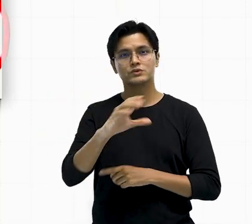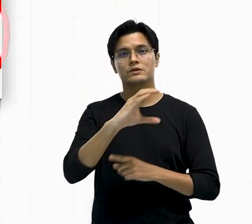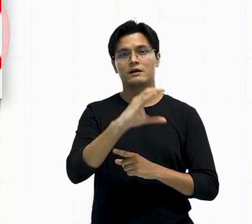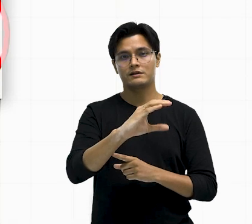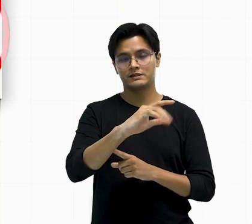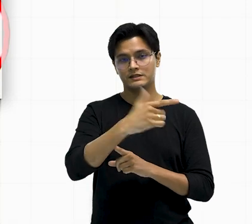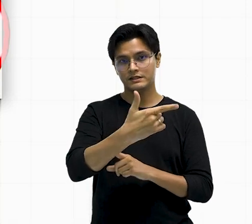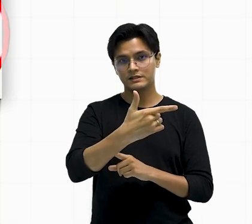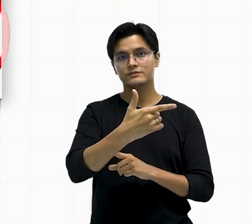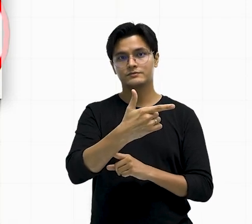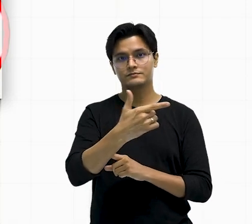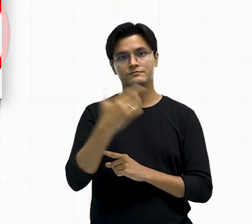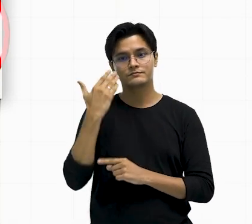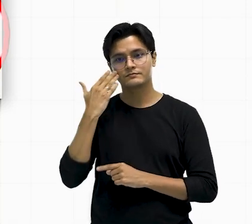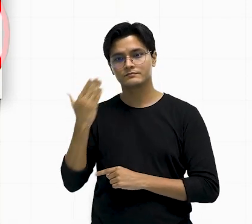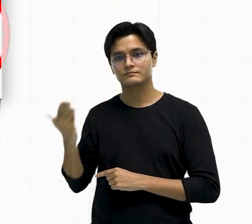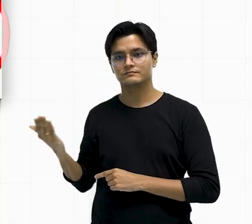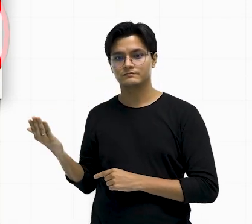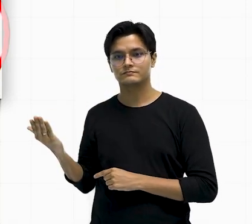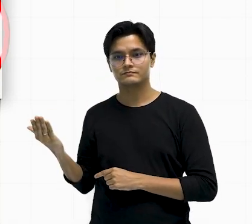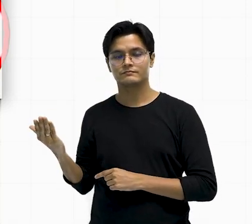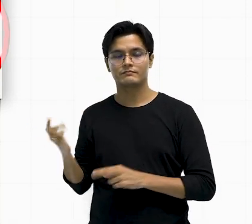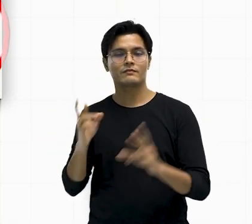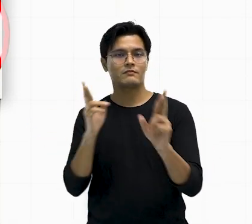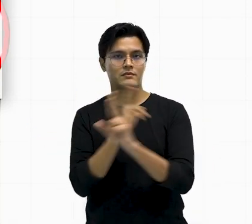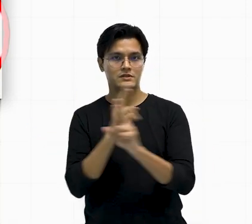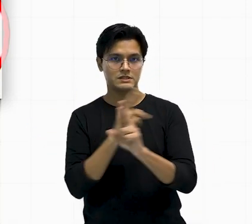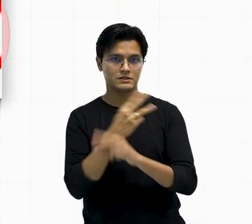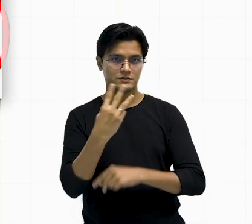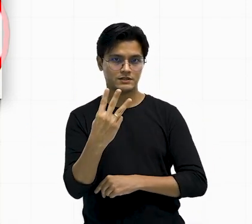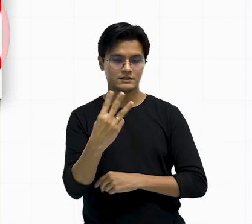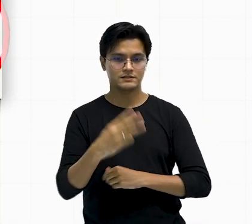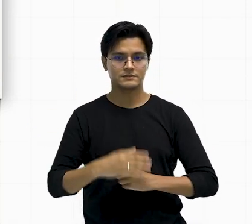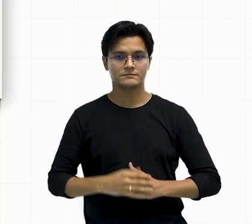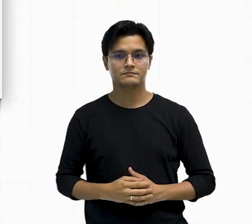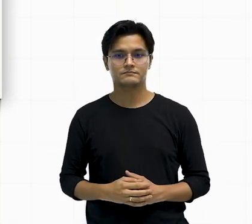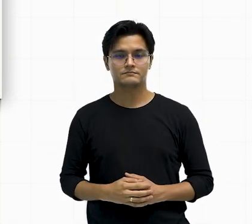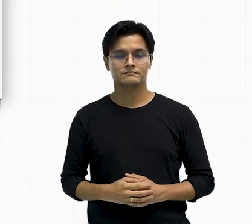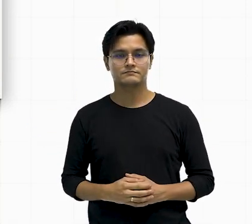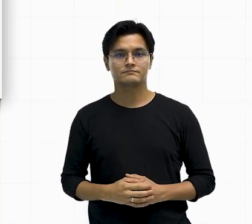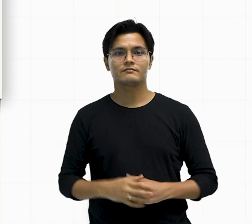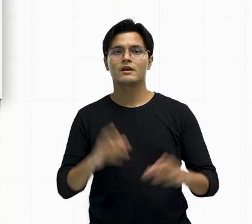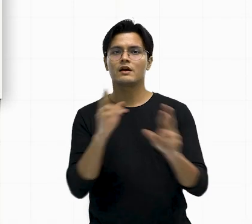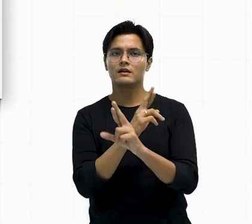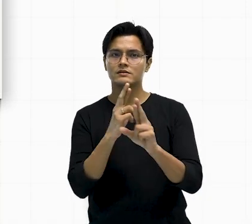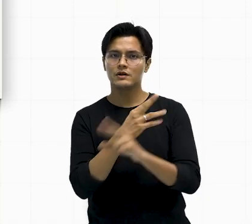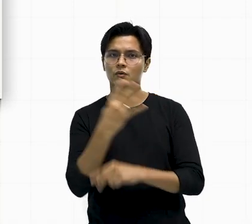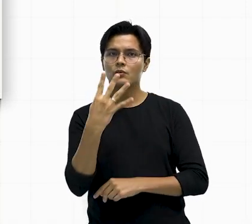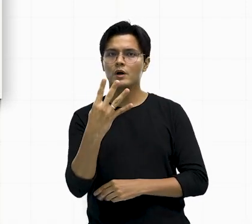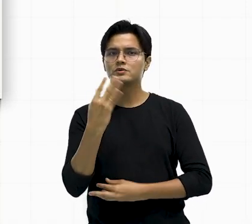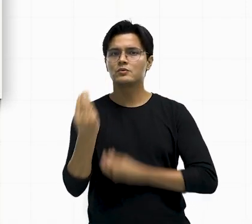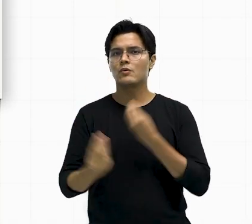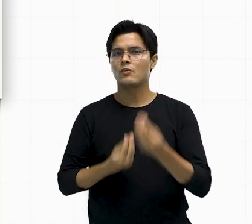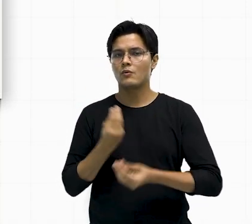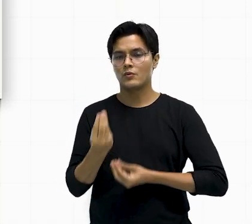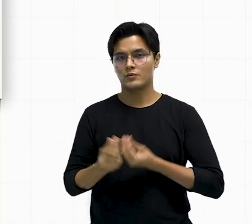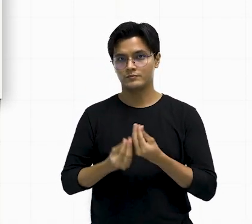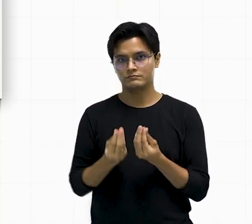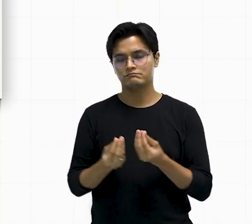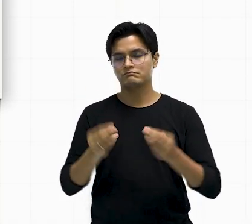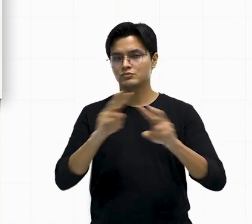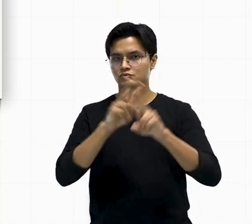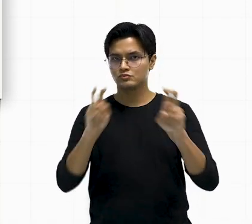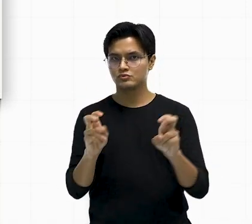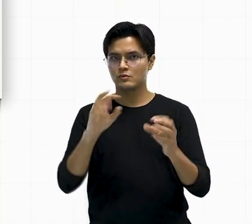tá? Identificado aqui na relação 3. A relação 4, ela me fala sobre a